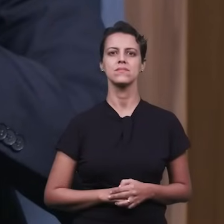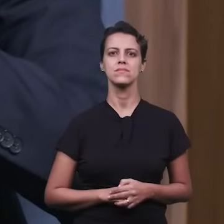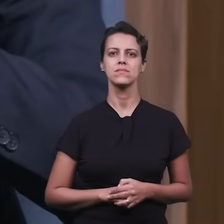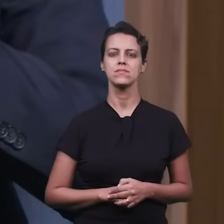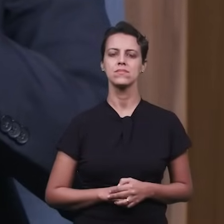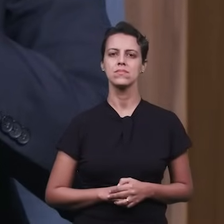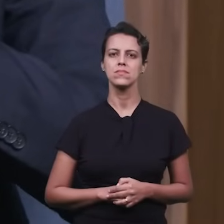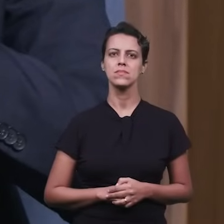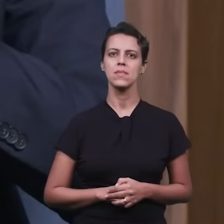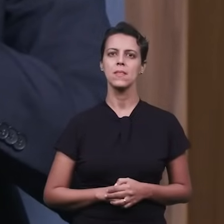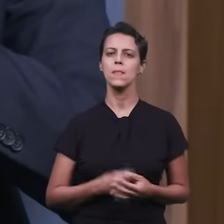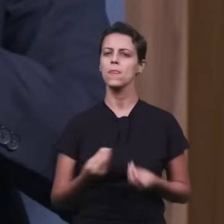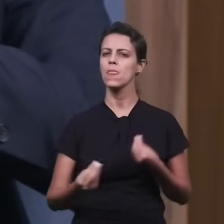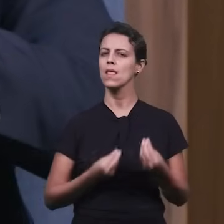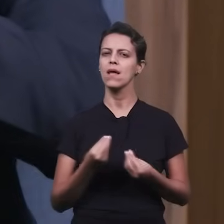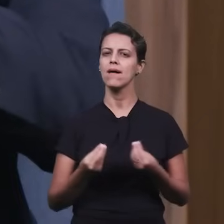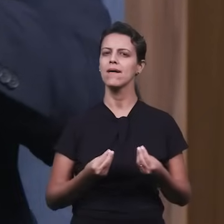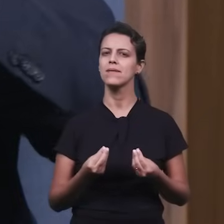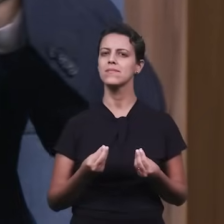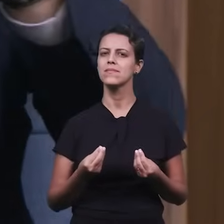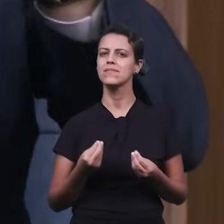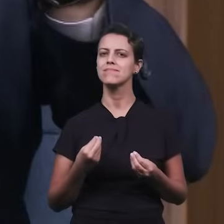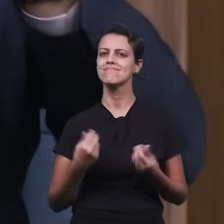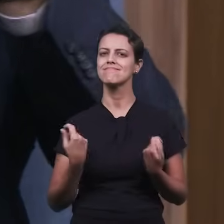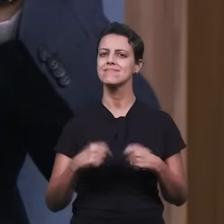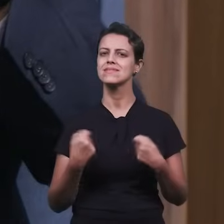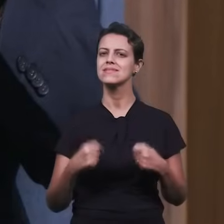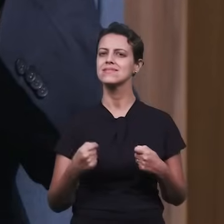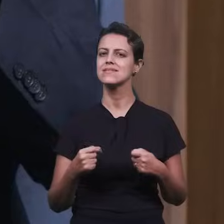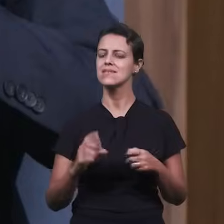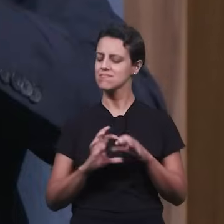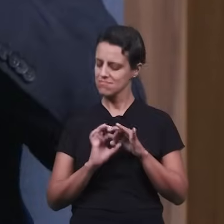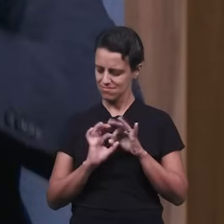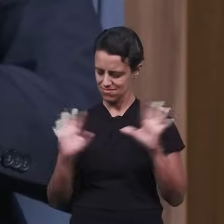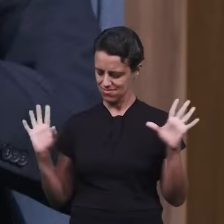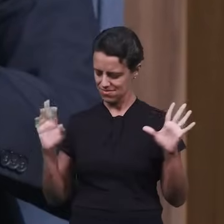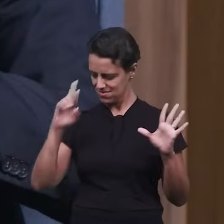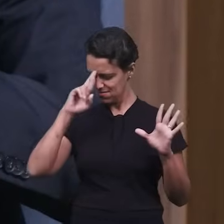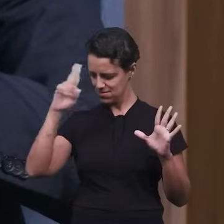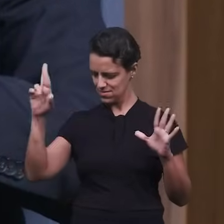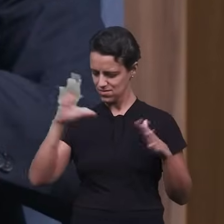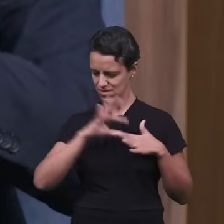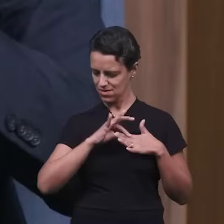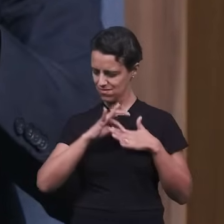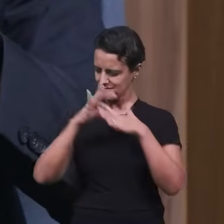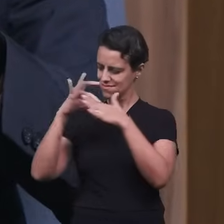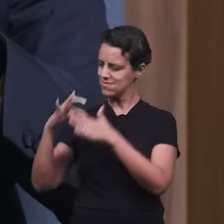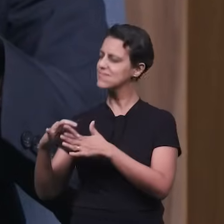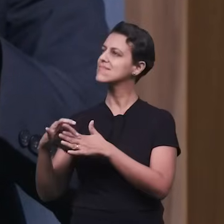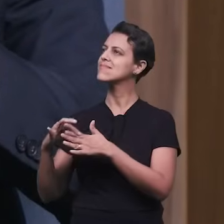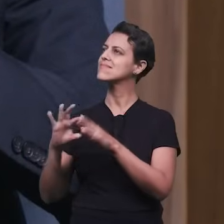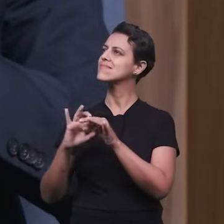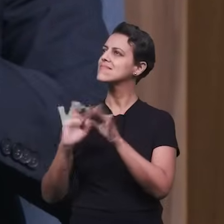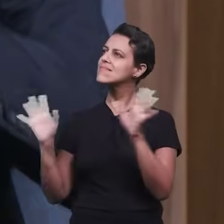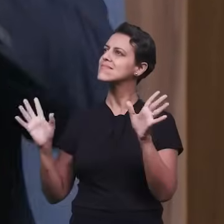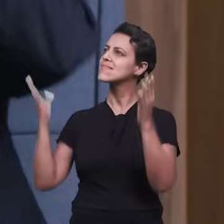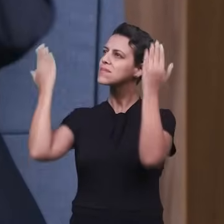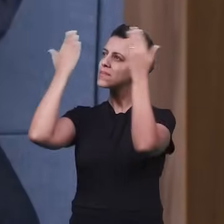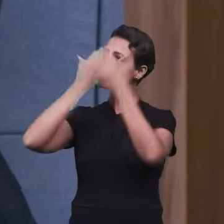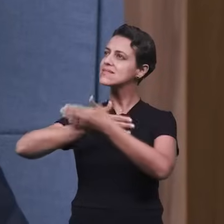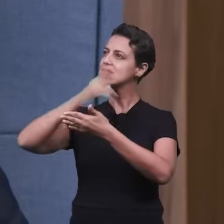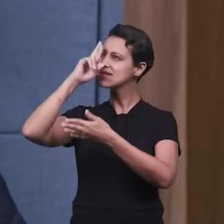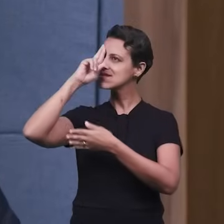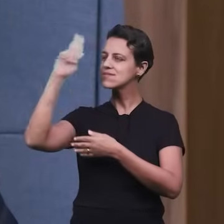agradamos ao Senhor? Primeiramente, vivendo os seus mistérios, se deixando ser introduzido